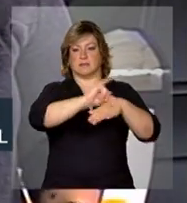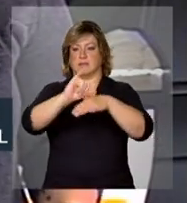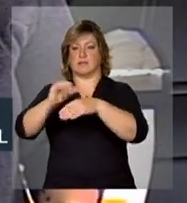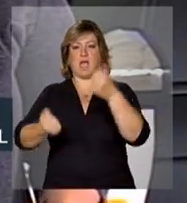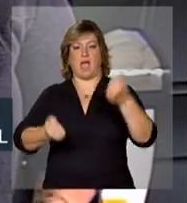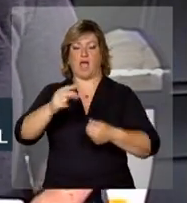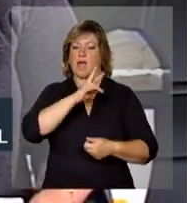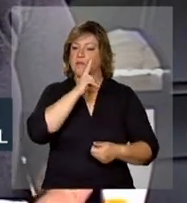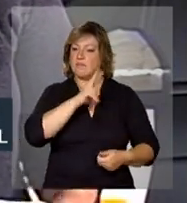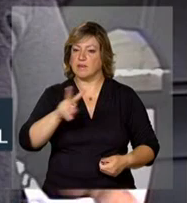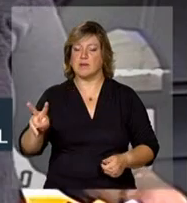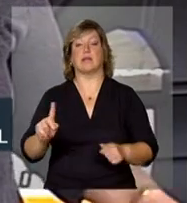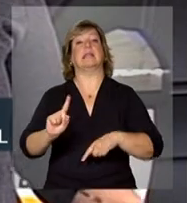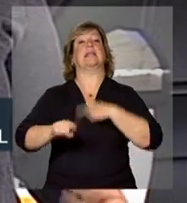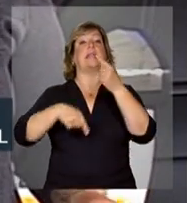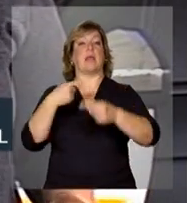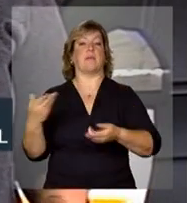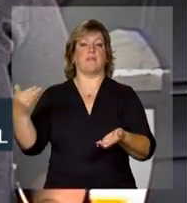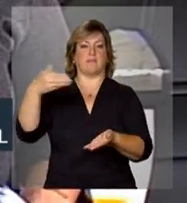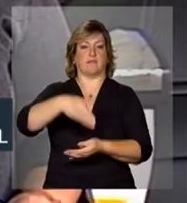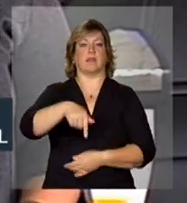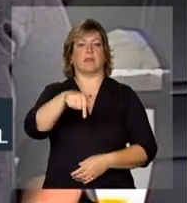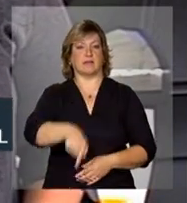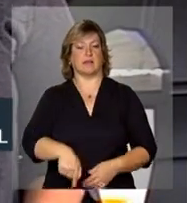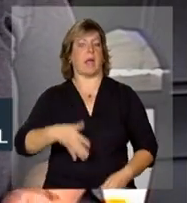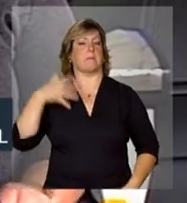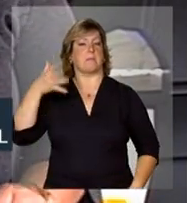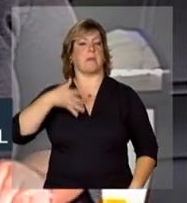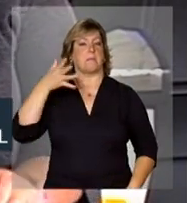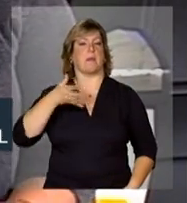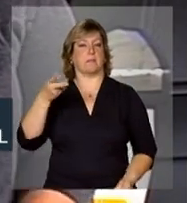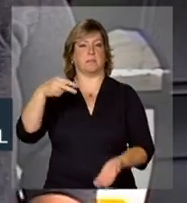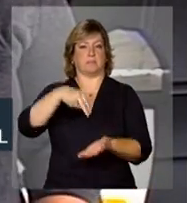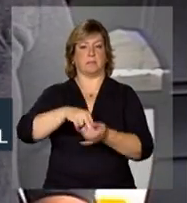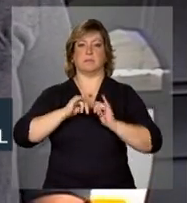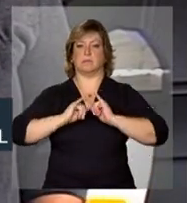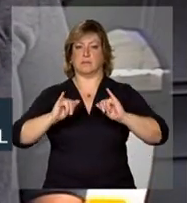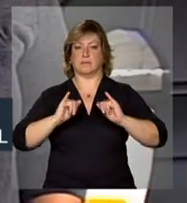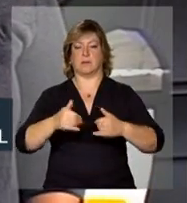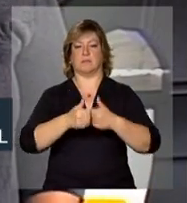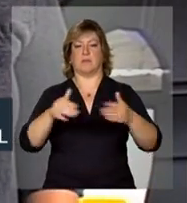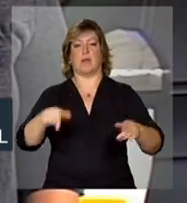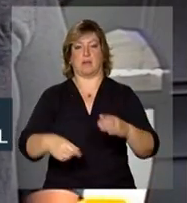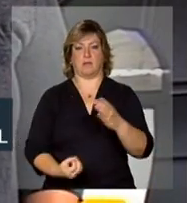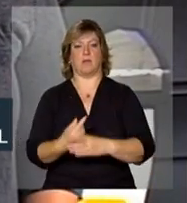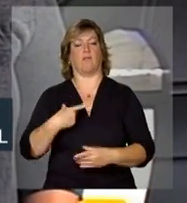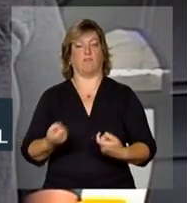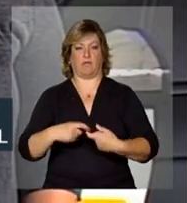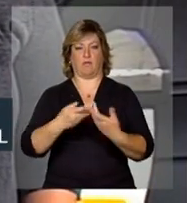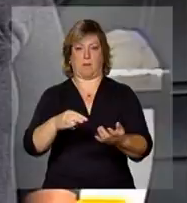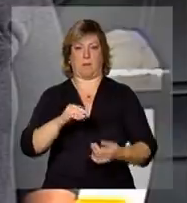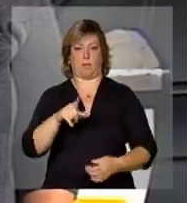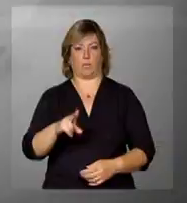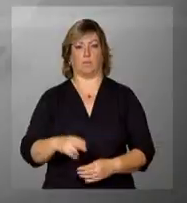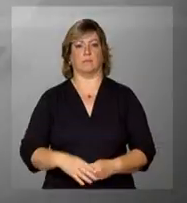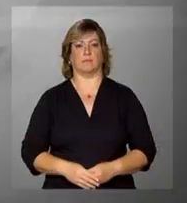carros nos estandes e depois vem aqui para o auditório, onde aí sim fará a abertura do evento. Voltamos ao